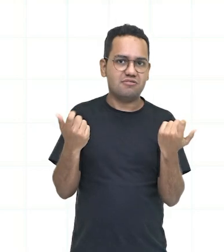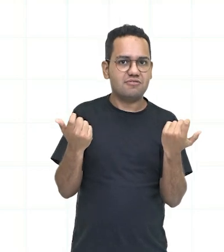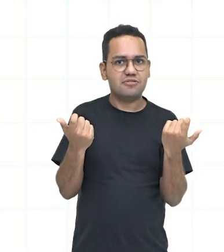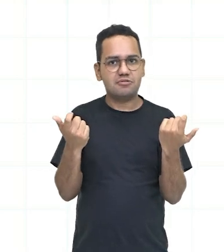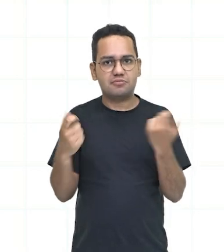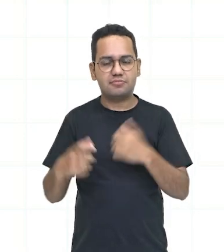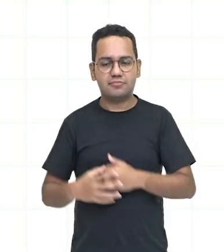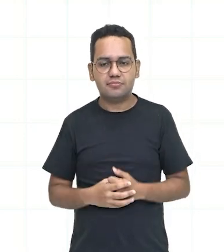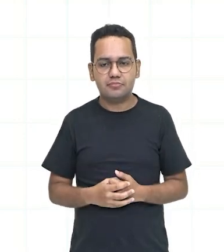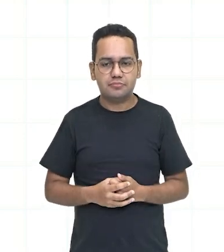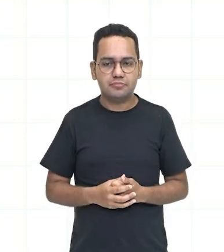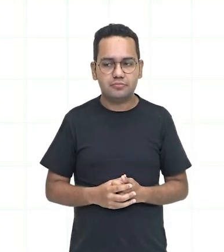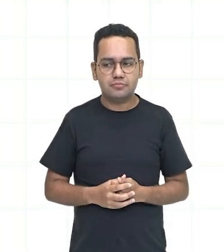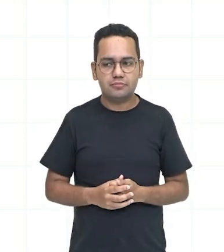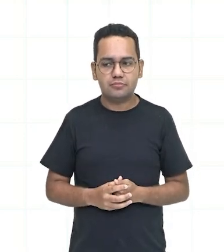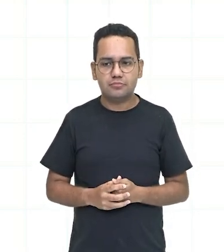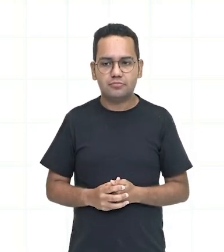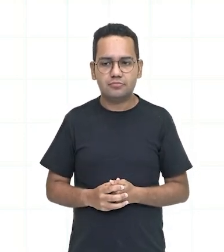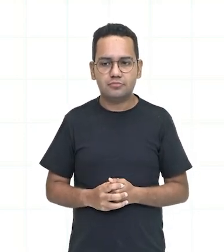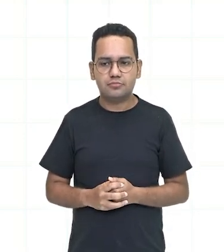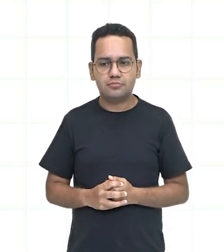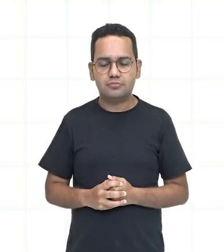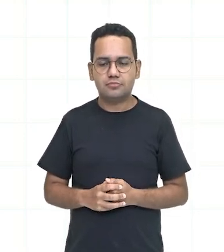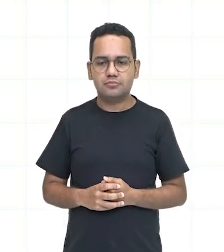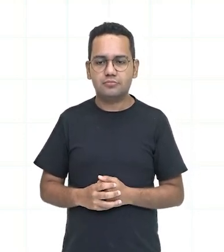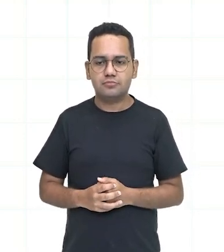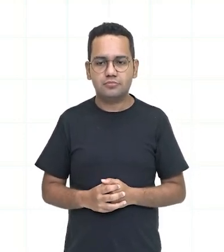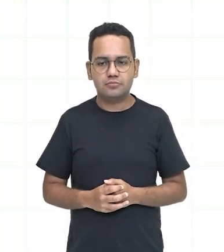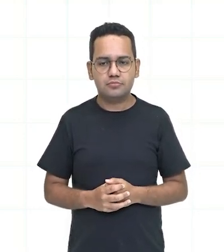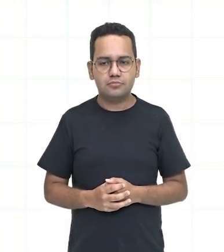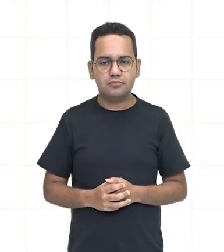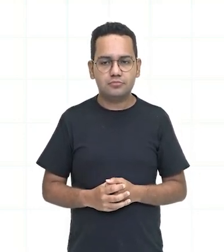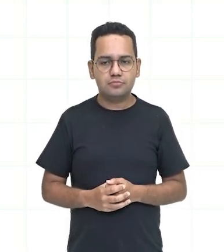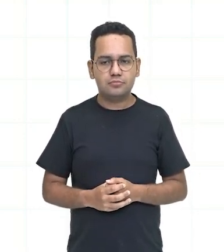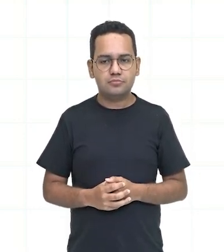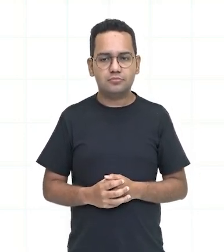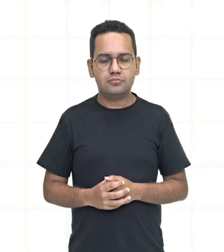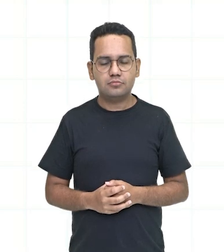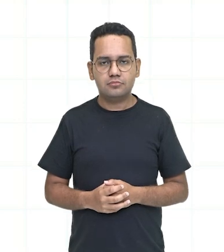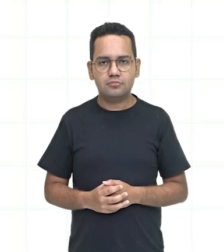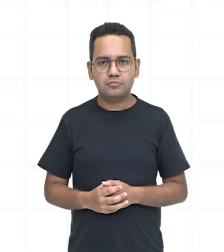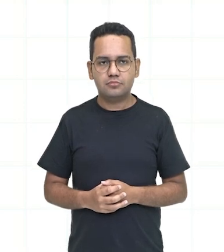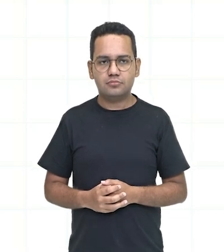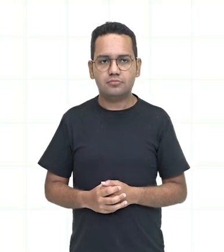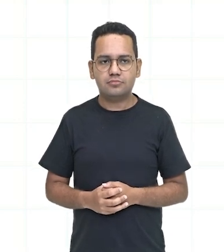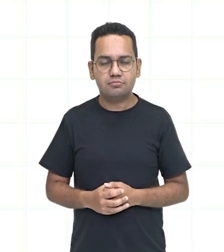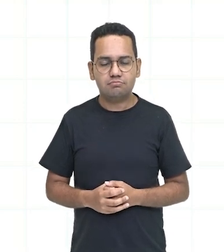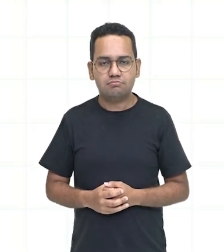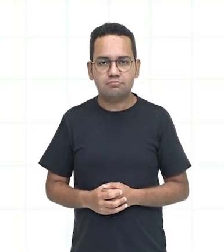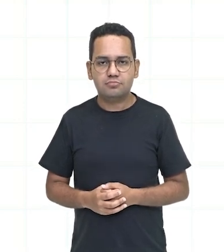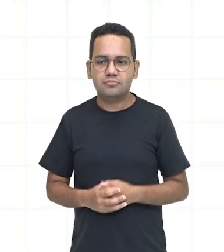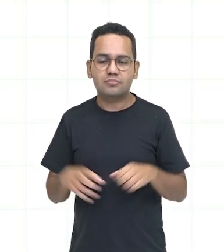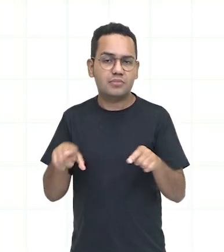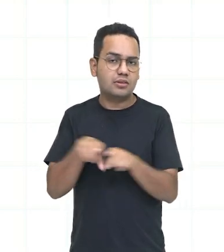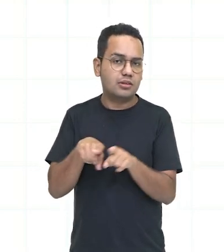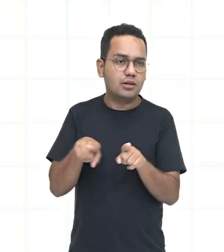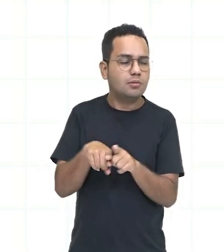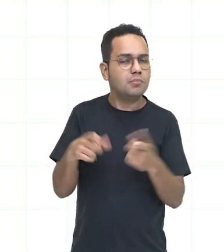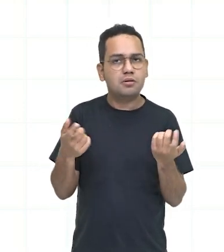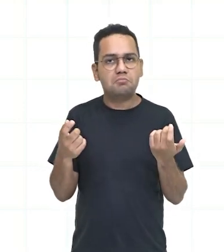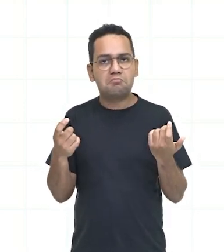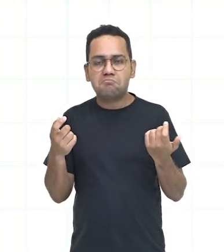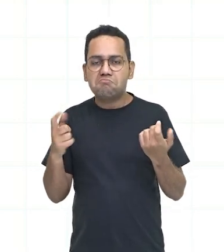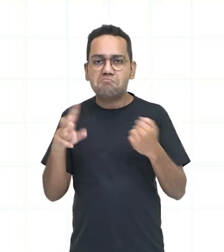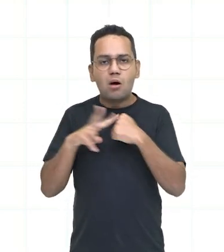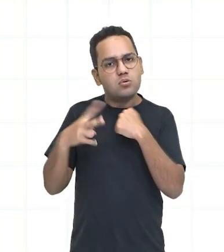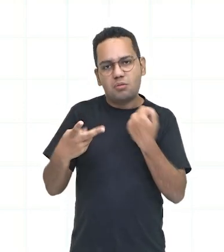se realizar, e também uma, vamos dizer, uma consequência que também poderá acontecer, que está dentro